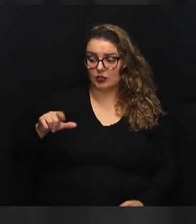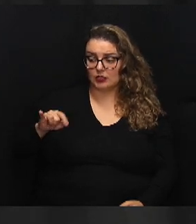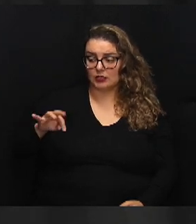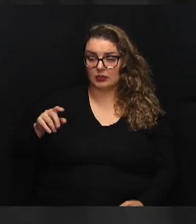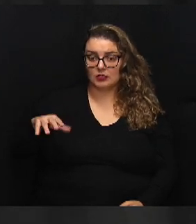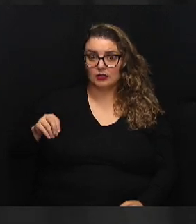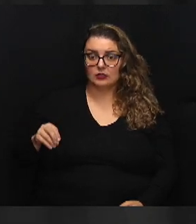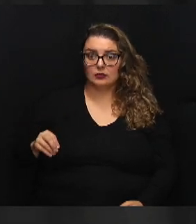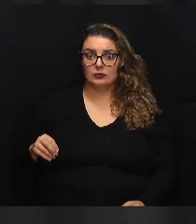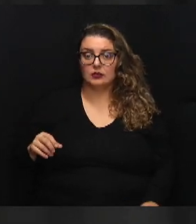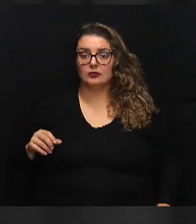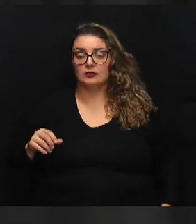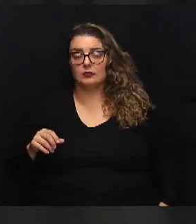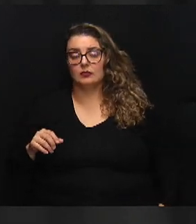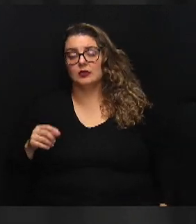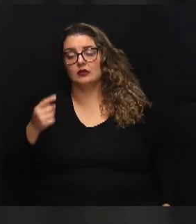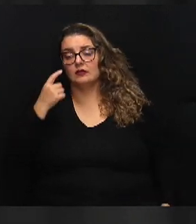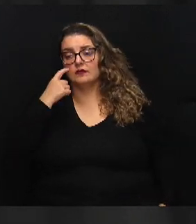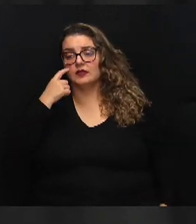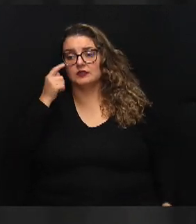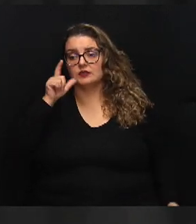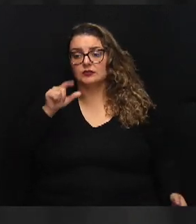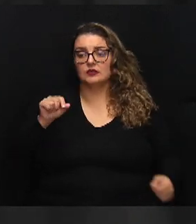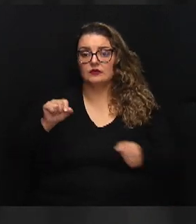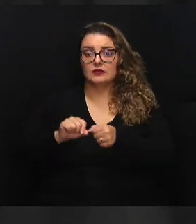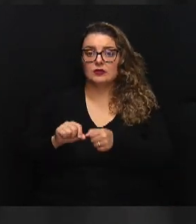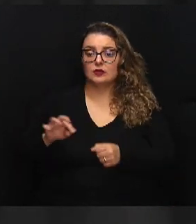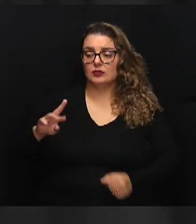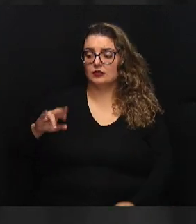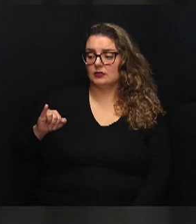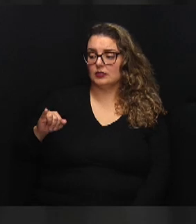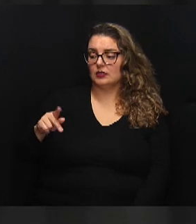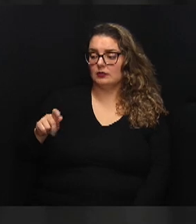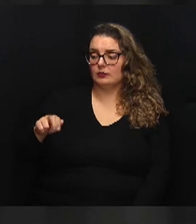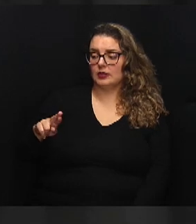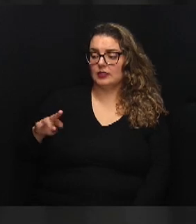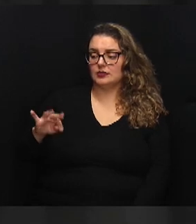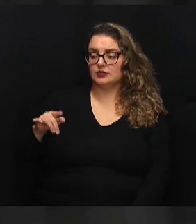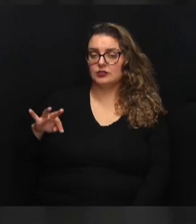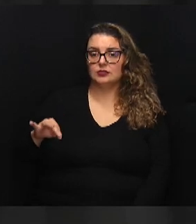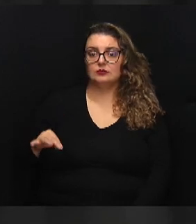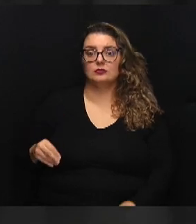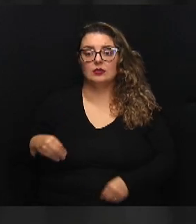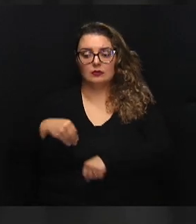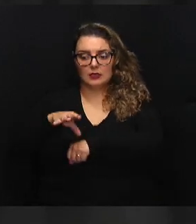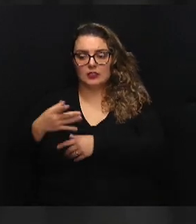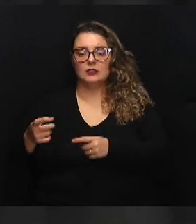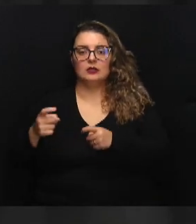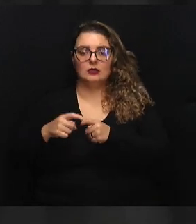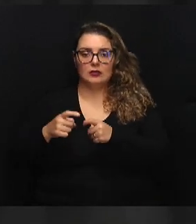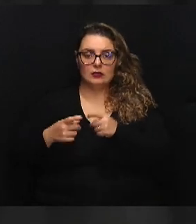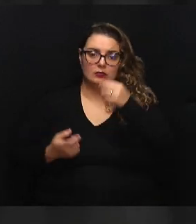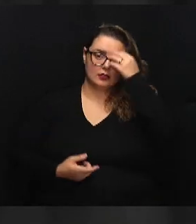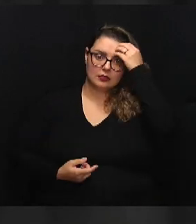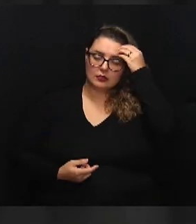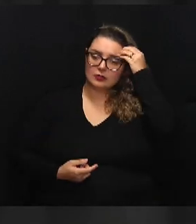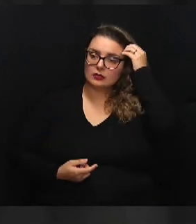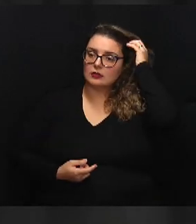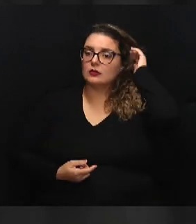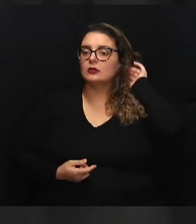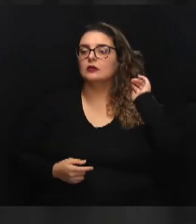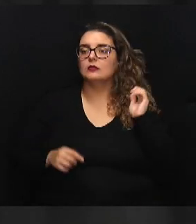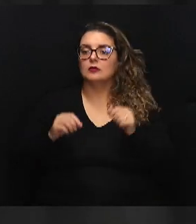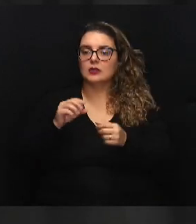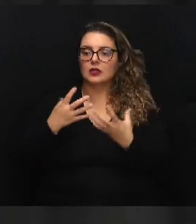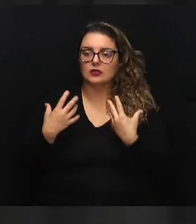um tripartite, vamos dizer assim, deles mandarem material humano para ajudar na receptividade dos pacientes que ali